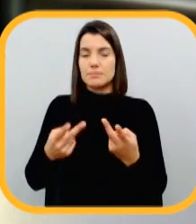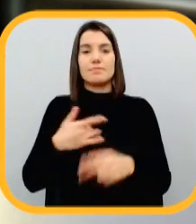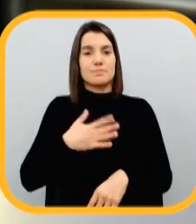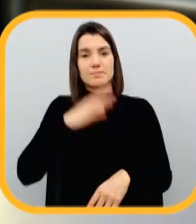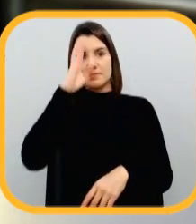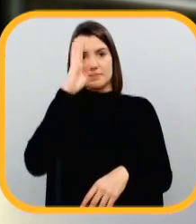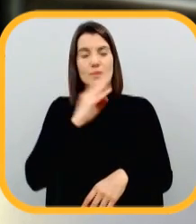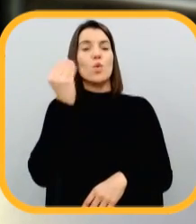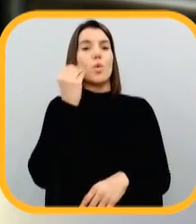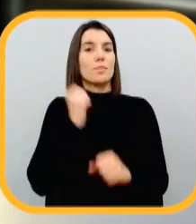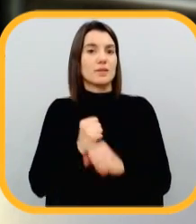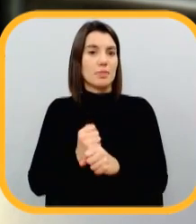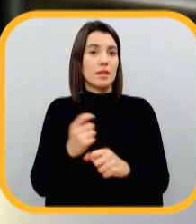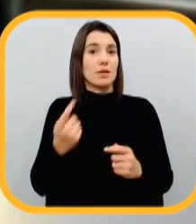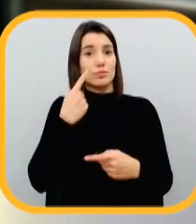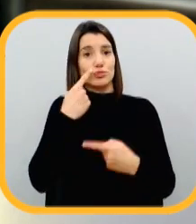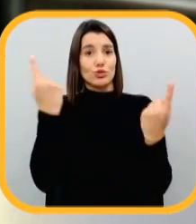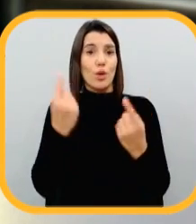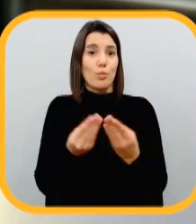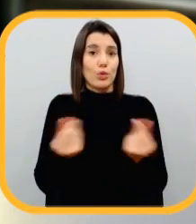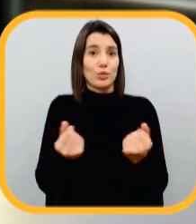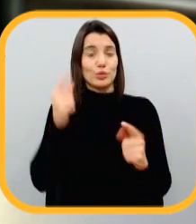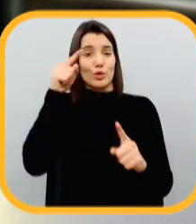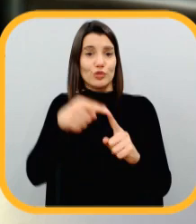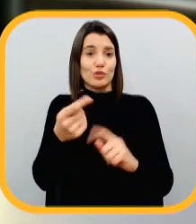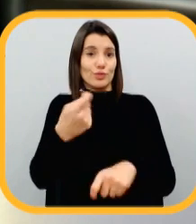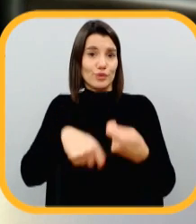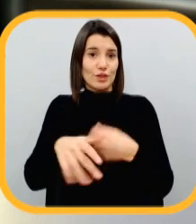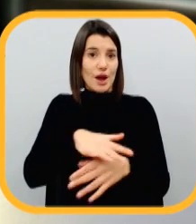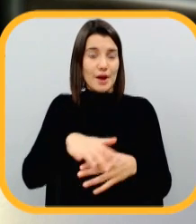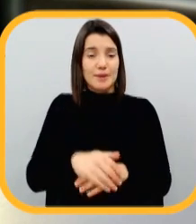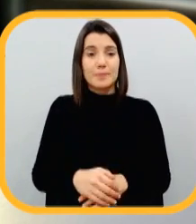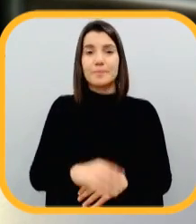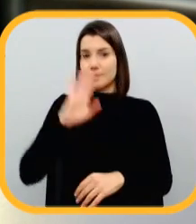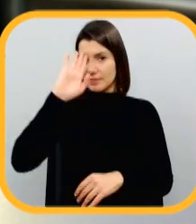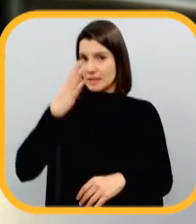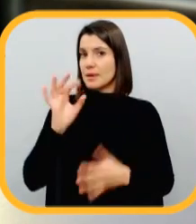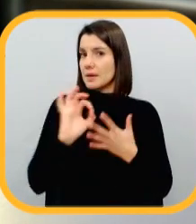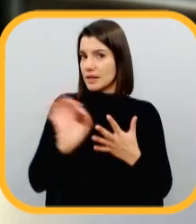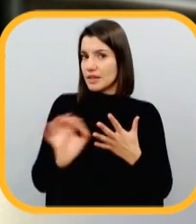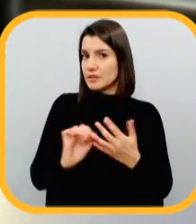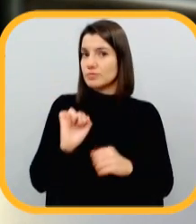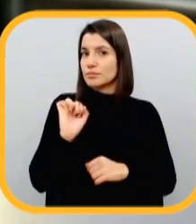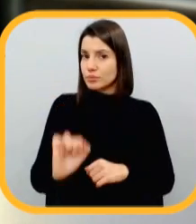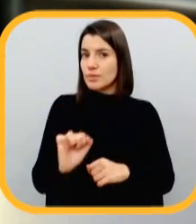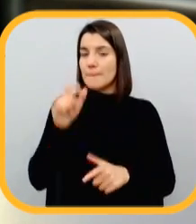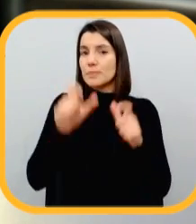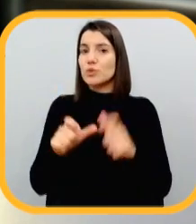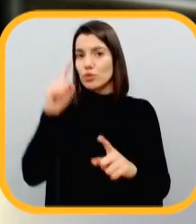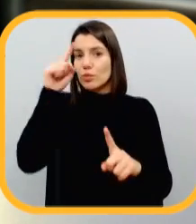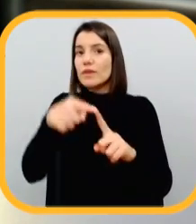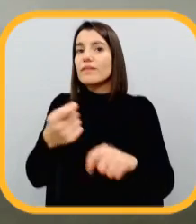empresa saberá melhor como trabalhar, promover o produto e chegar ao seu público. Mas sabes que características definem